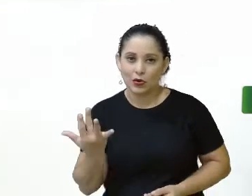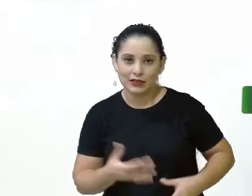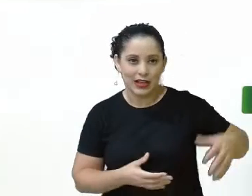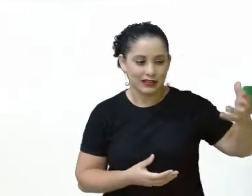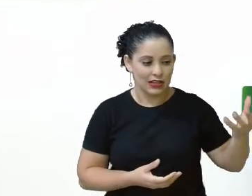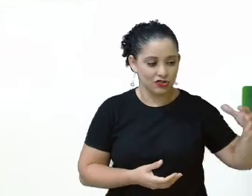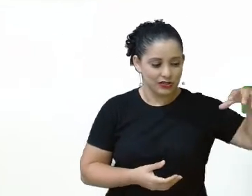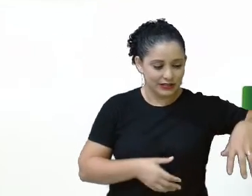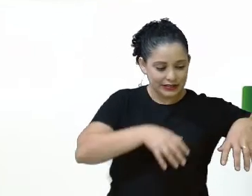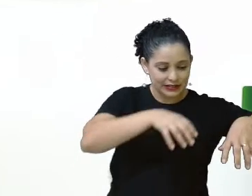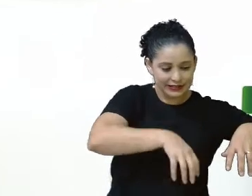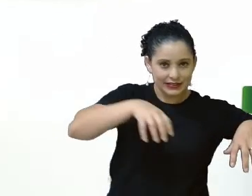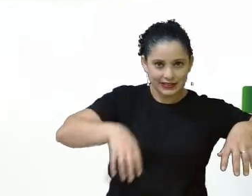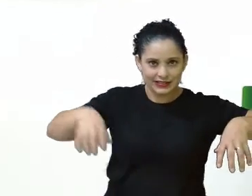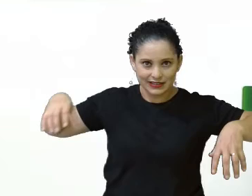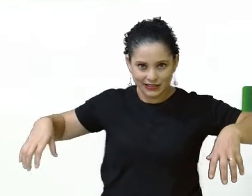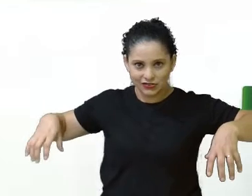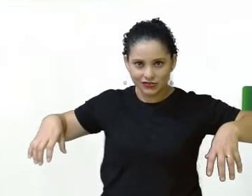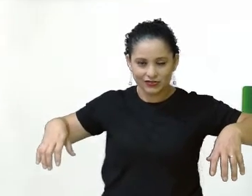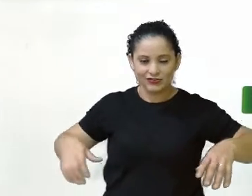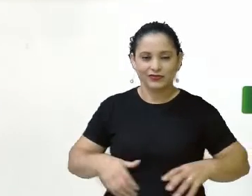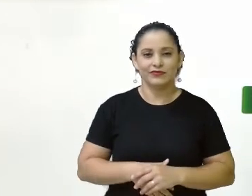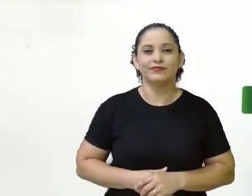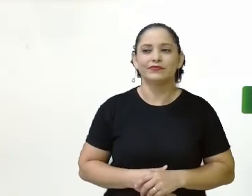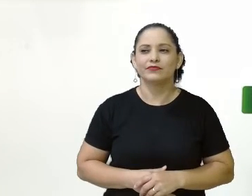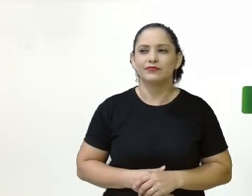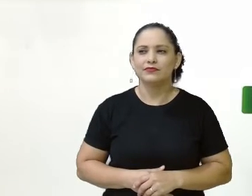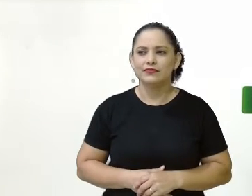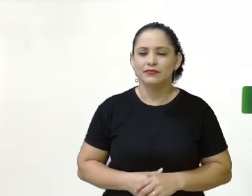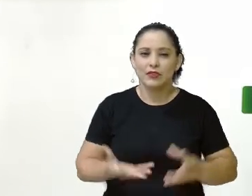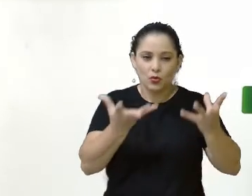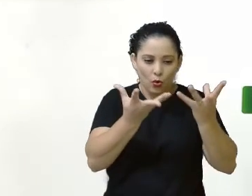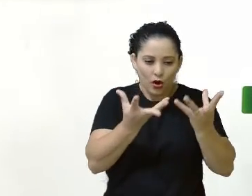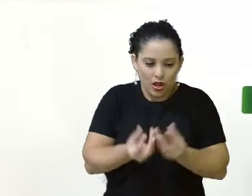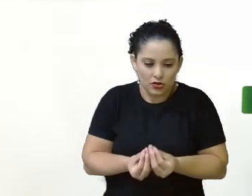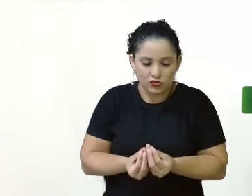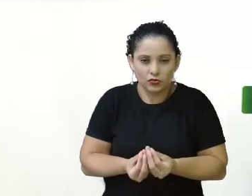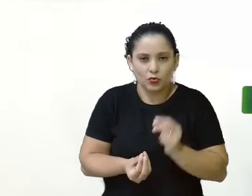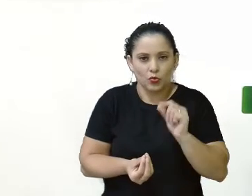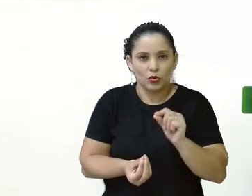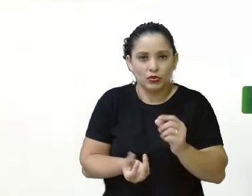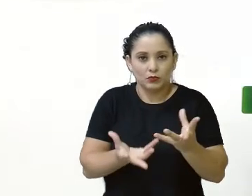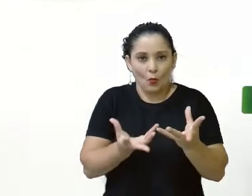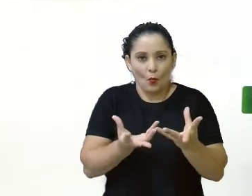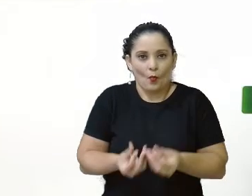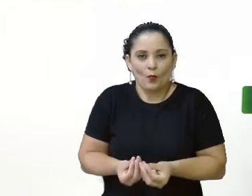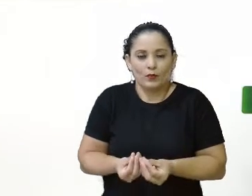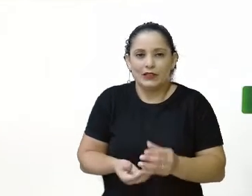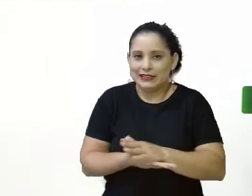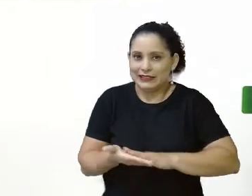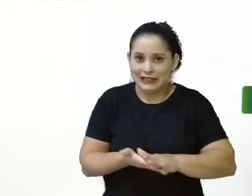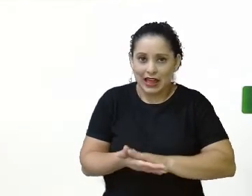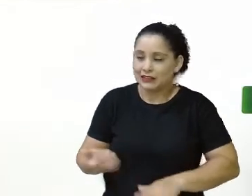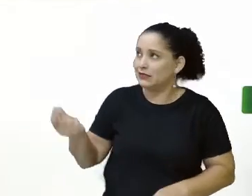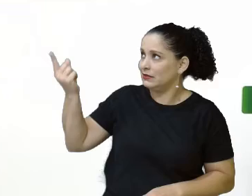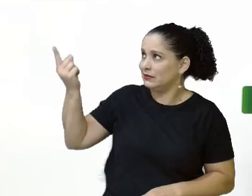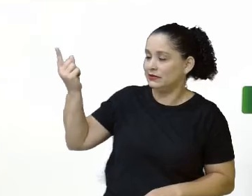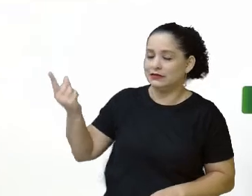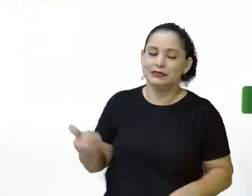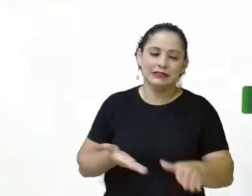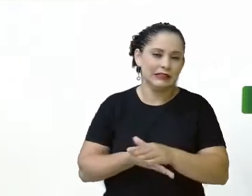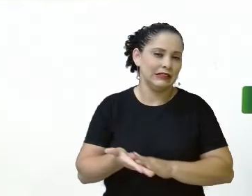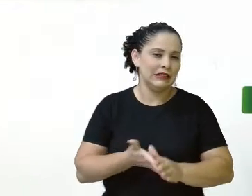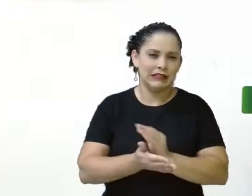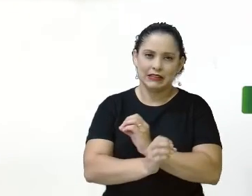no caso da minha mancala. E o resto, claro, é o que sobrou. Não sobrou nada, nem na